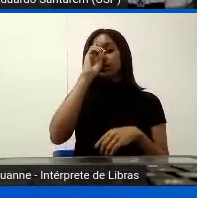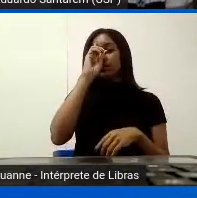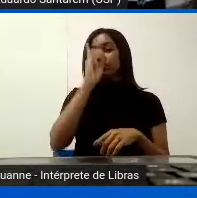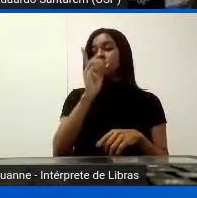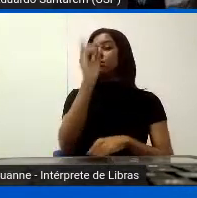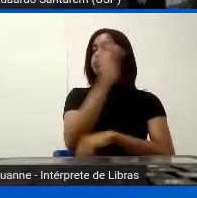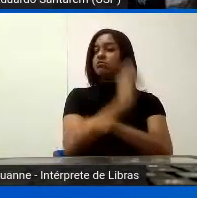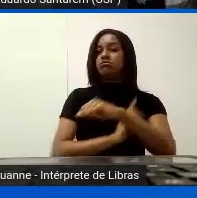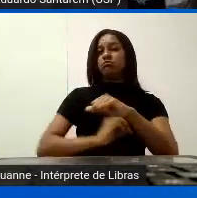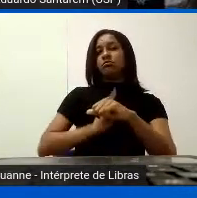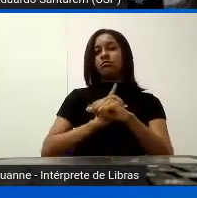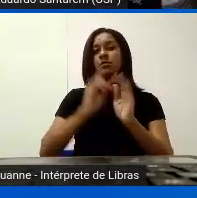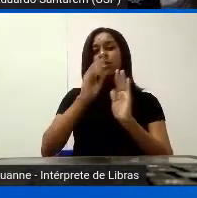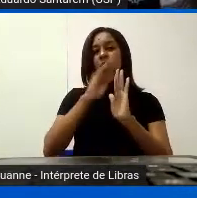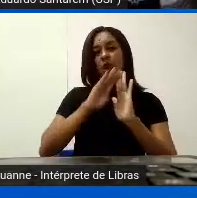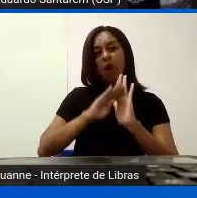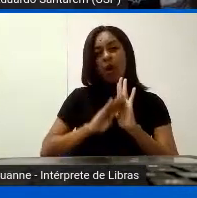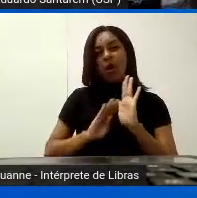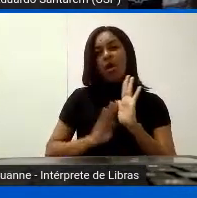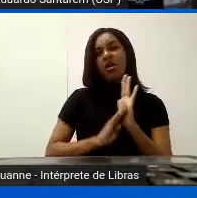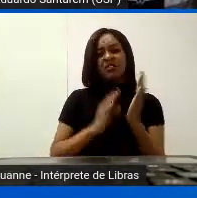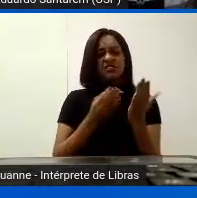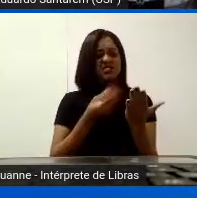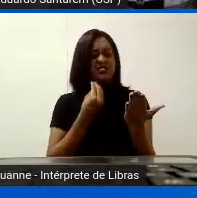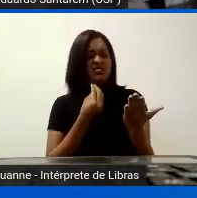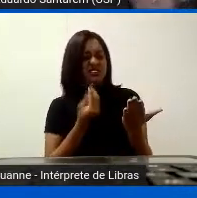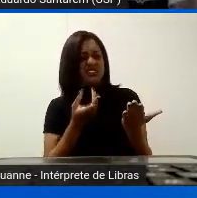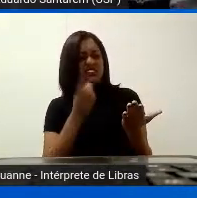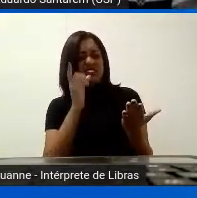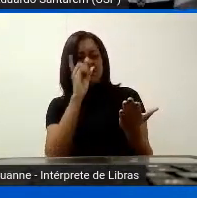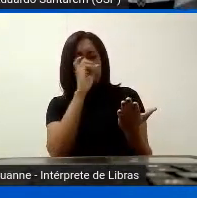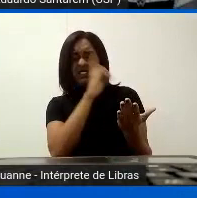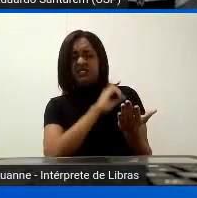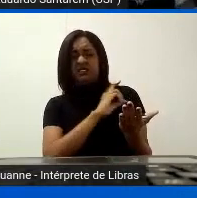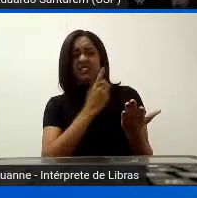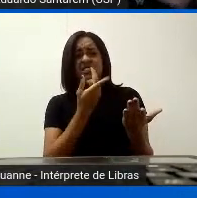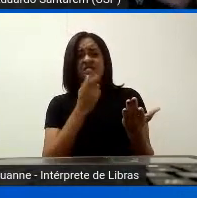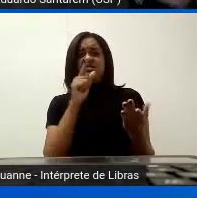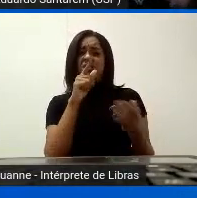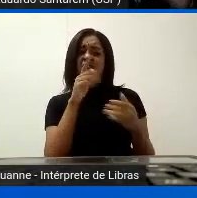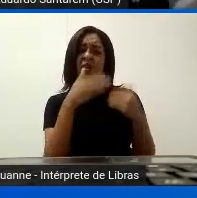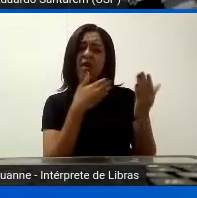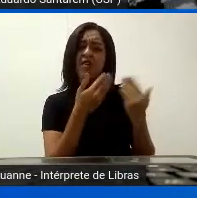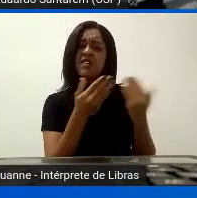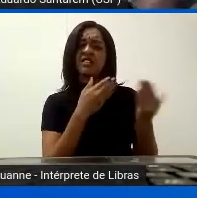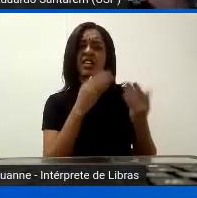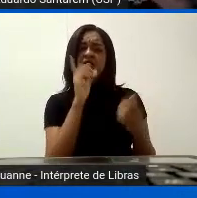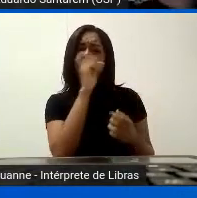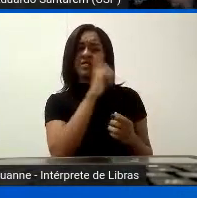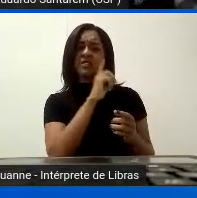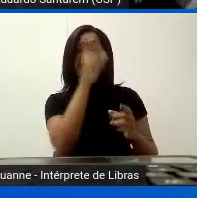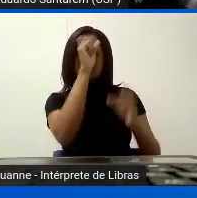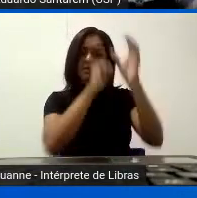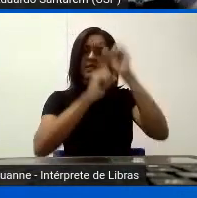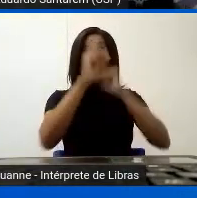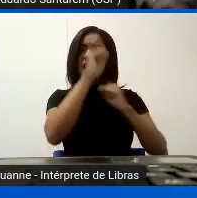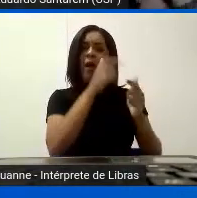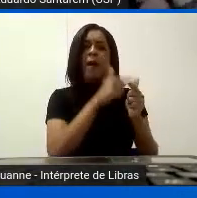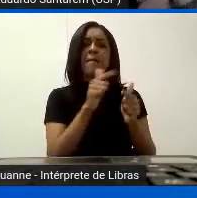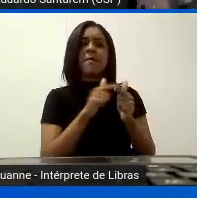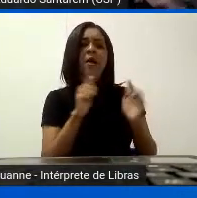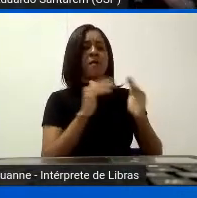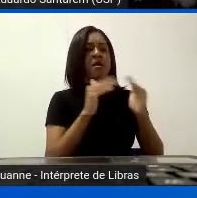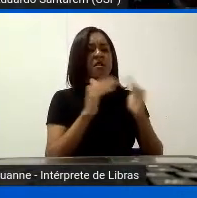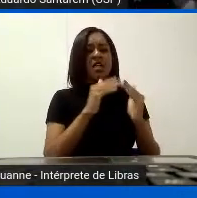sua filha teve dificuldade com tal coisa seria interessante você conversar com isso em casa com ela ela tem dificuldade de aprendizado o que que tá acontecendo tá travando problema em casa ela não consegue